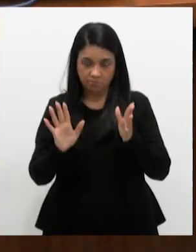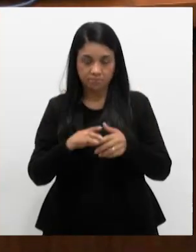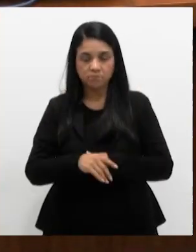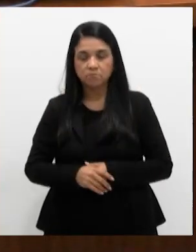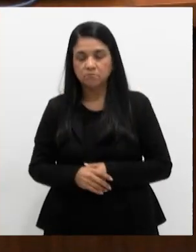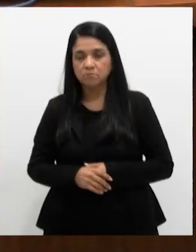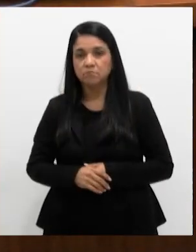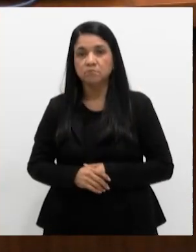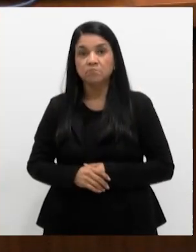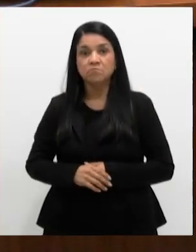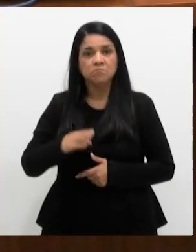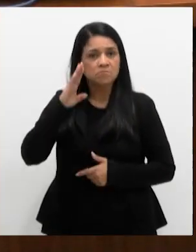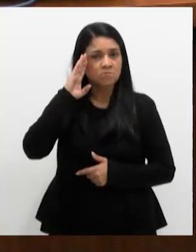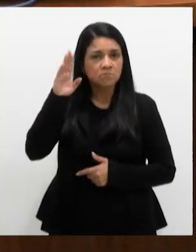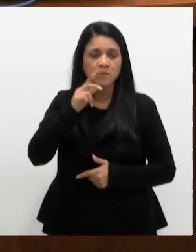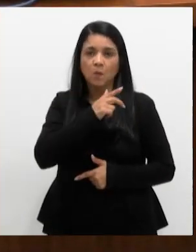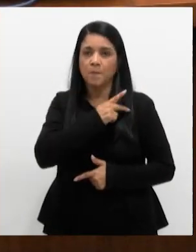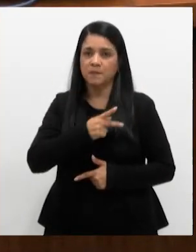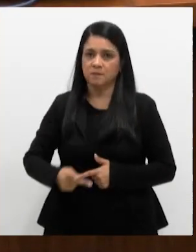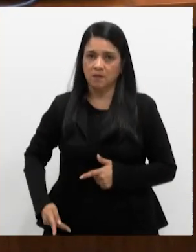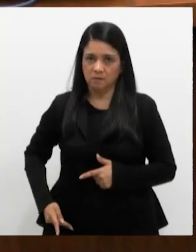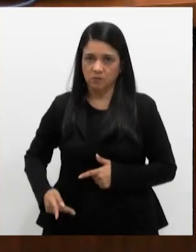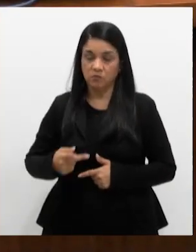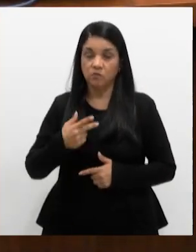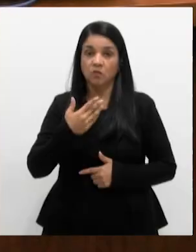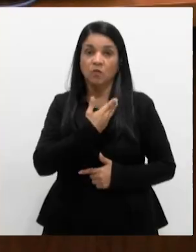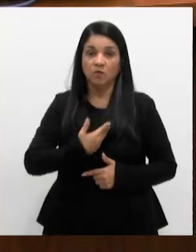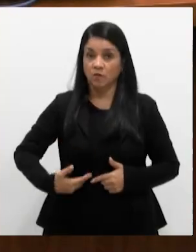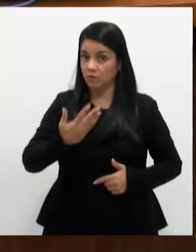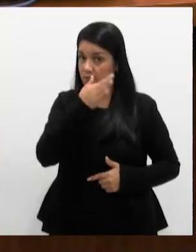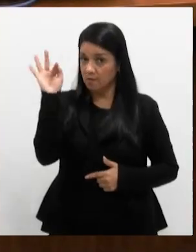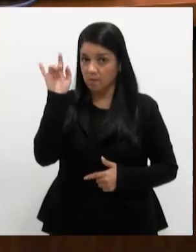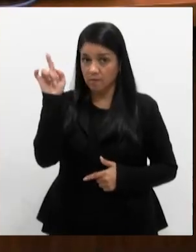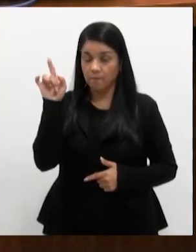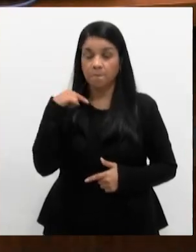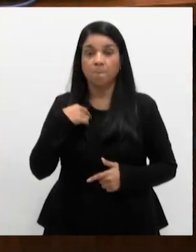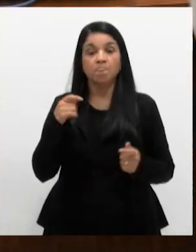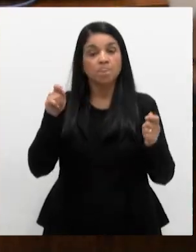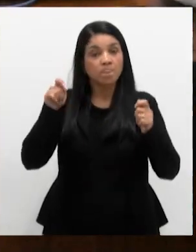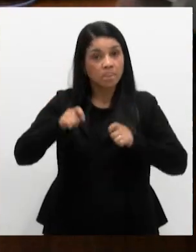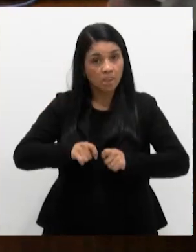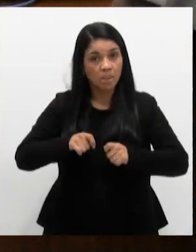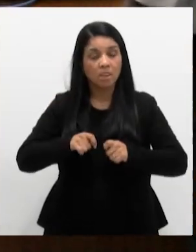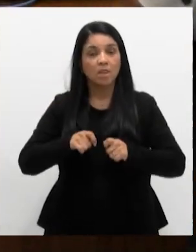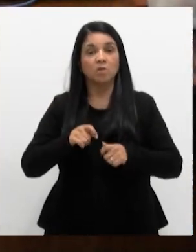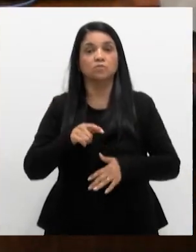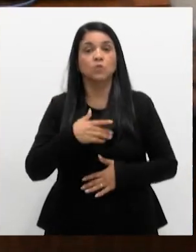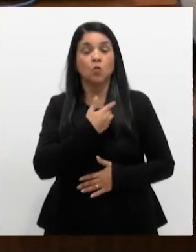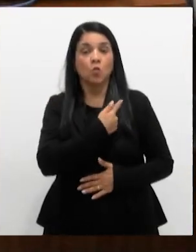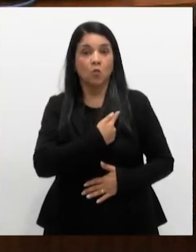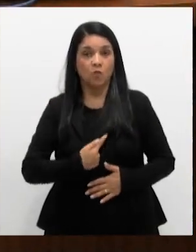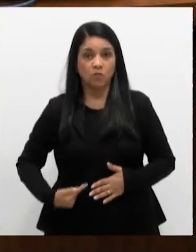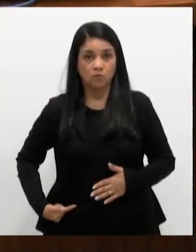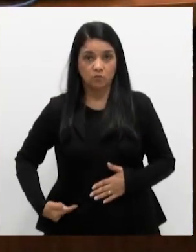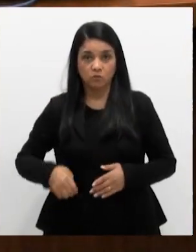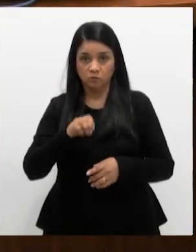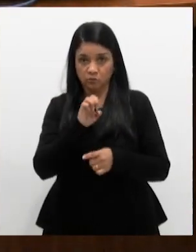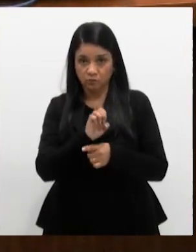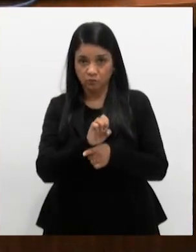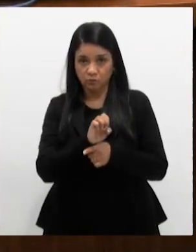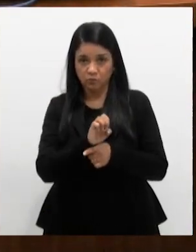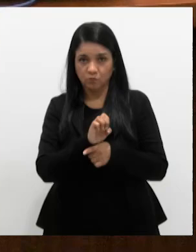Então, a definição da possibilidade de ter ao governador do Estado